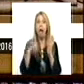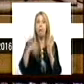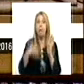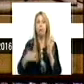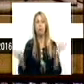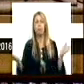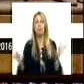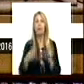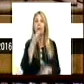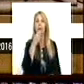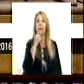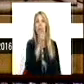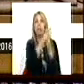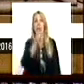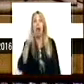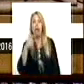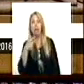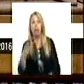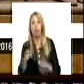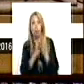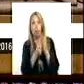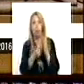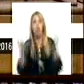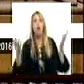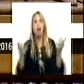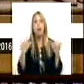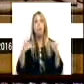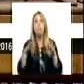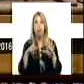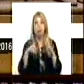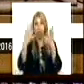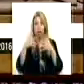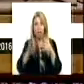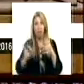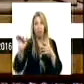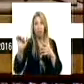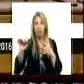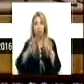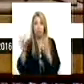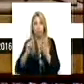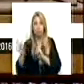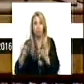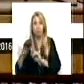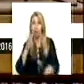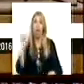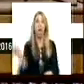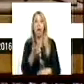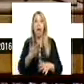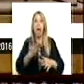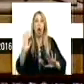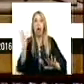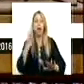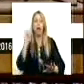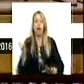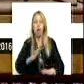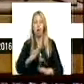e de versões, mas bateram todos os recordes em orçamentos retificativos. Falam em previsões demasiadamente